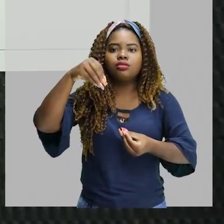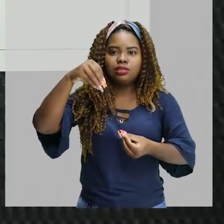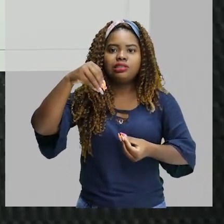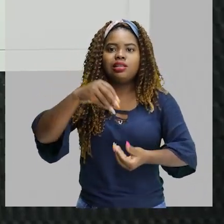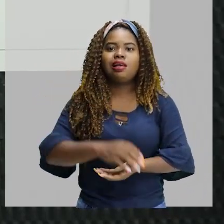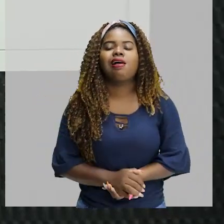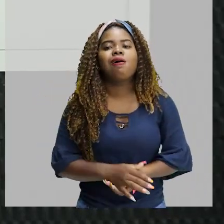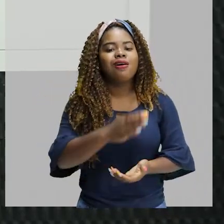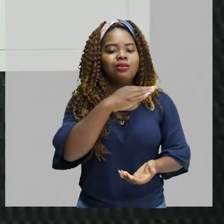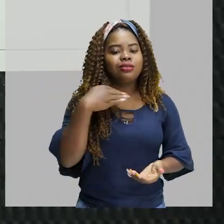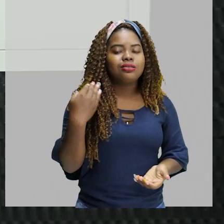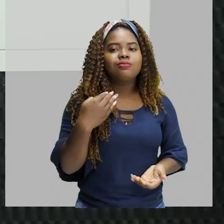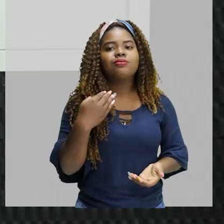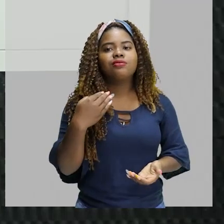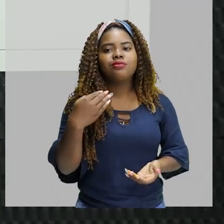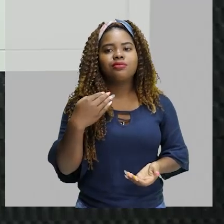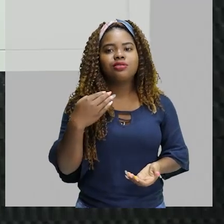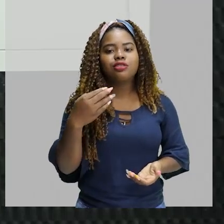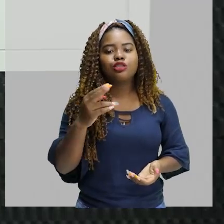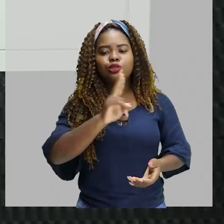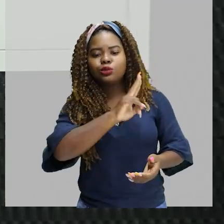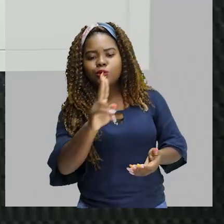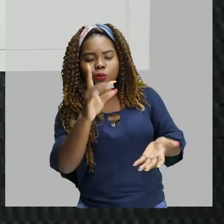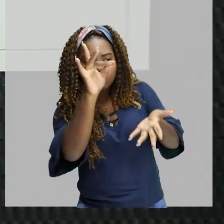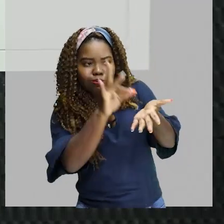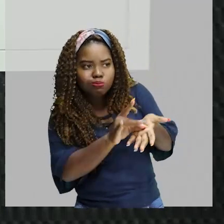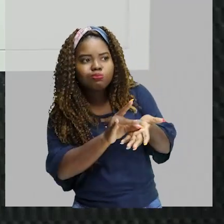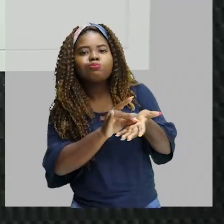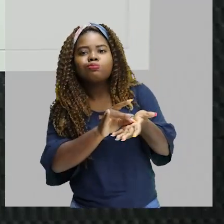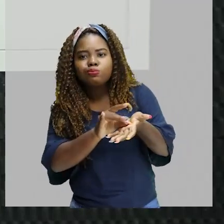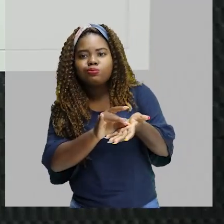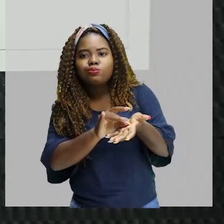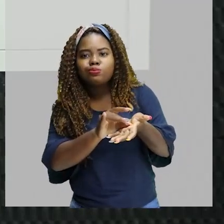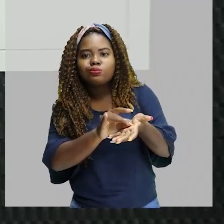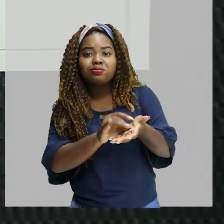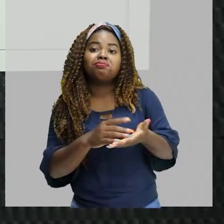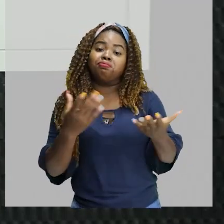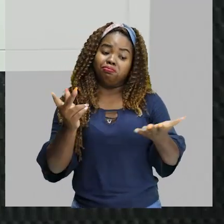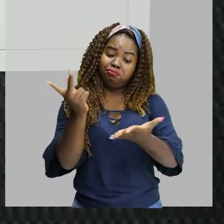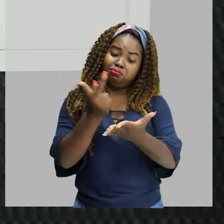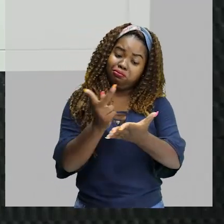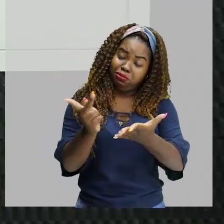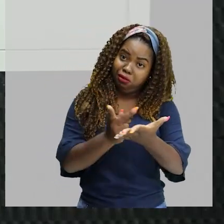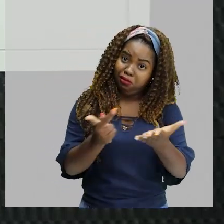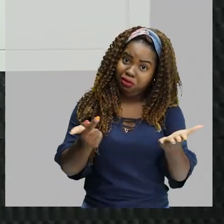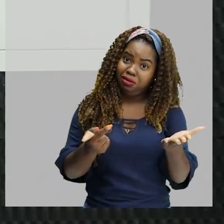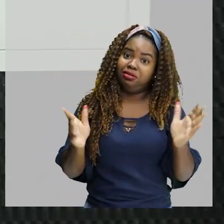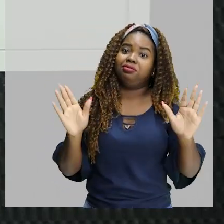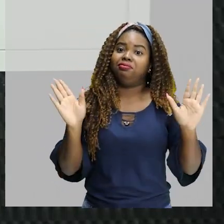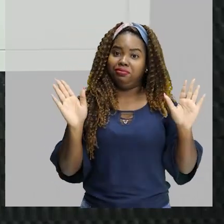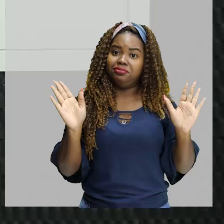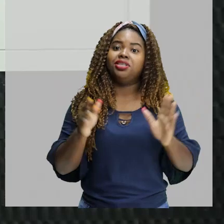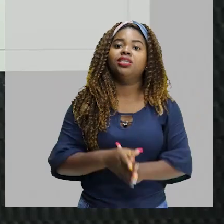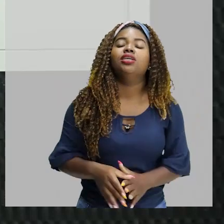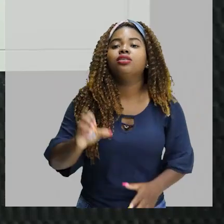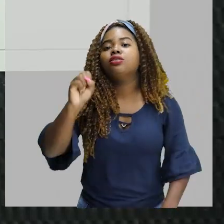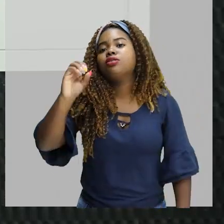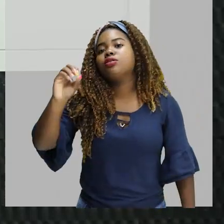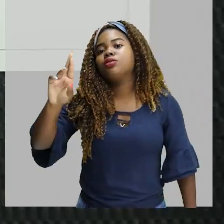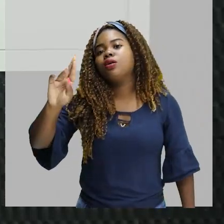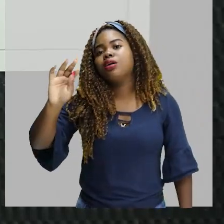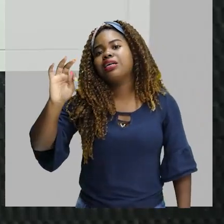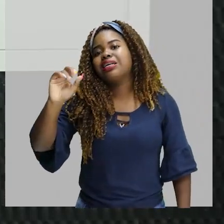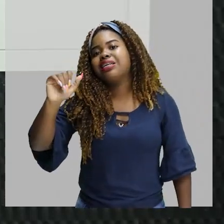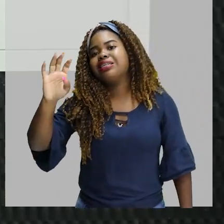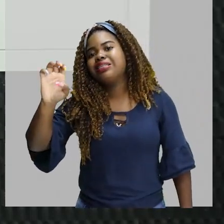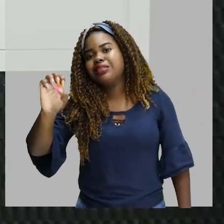sua morte em nome da verdade. Olha só que coisa poética. Sócrates escolhe a